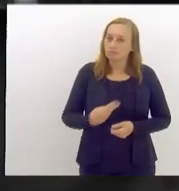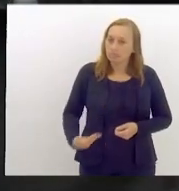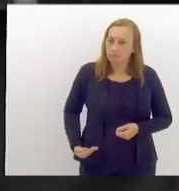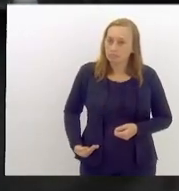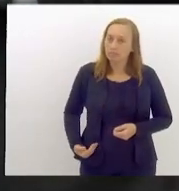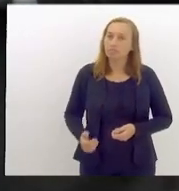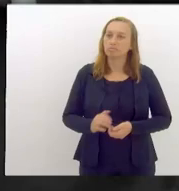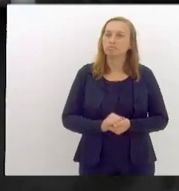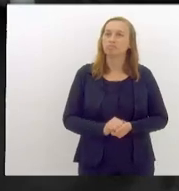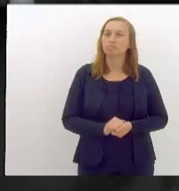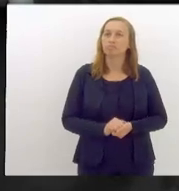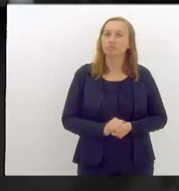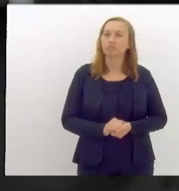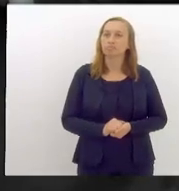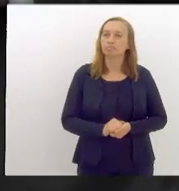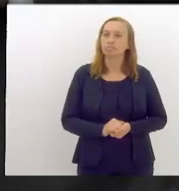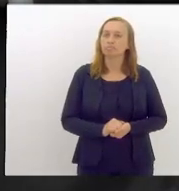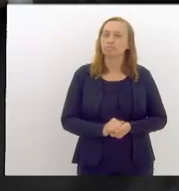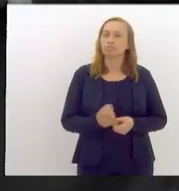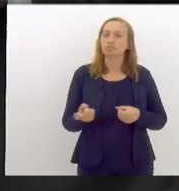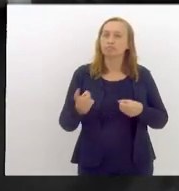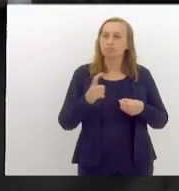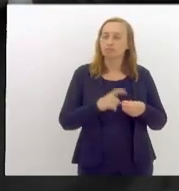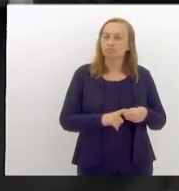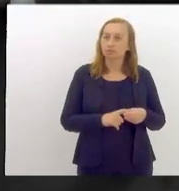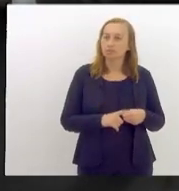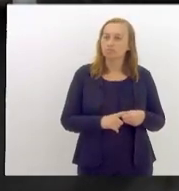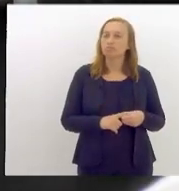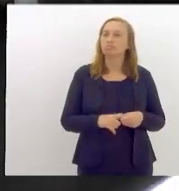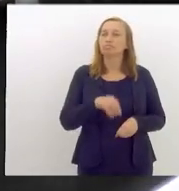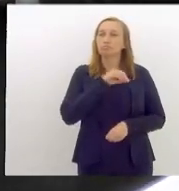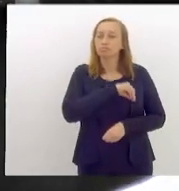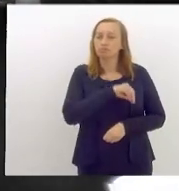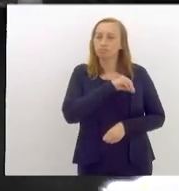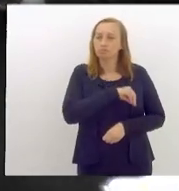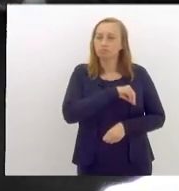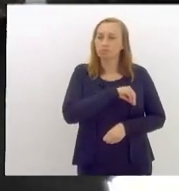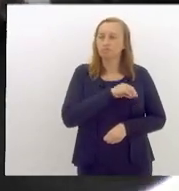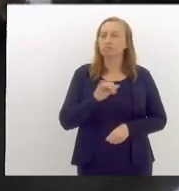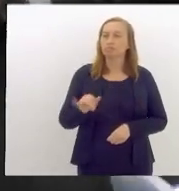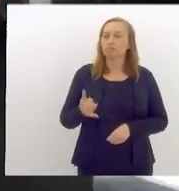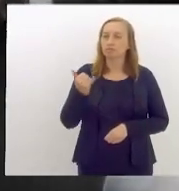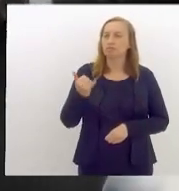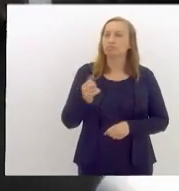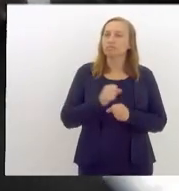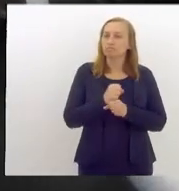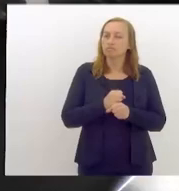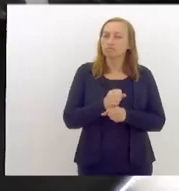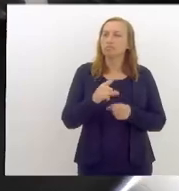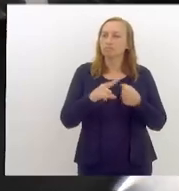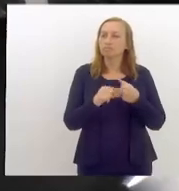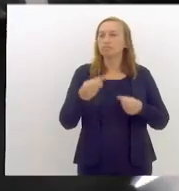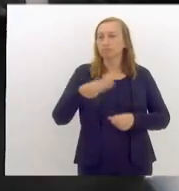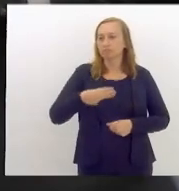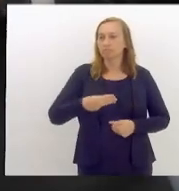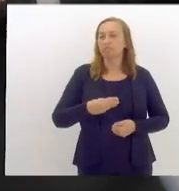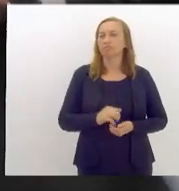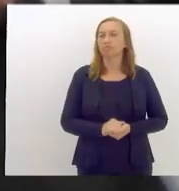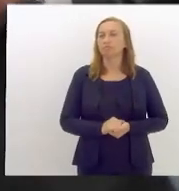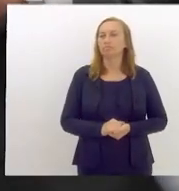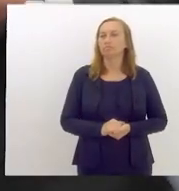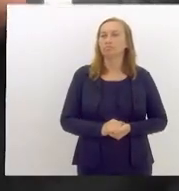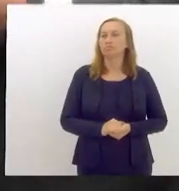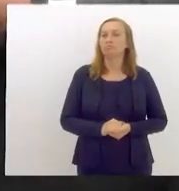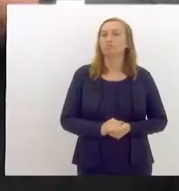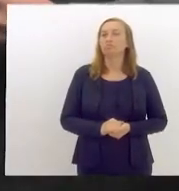de a reposição salarial pela inflação daquele ano tá lá no artigo 3º e